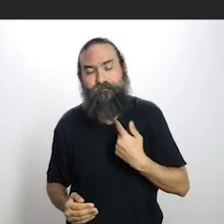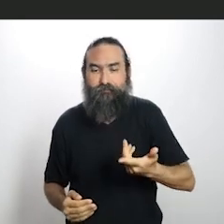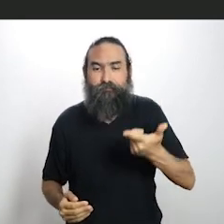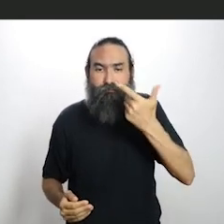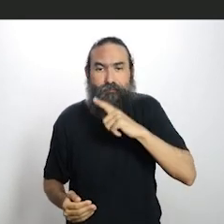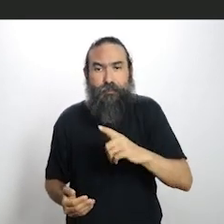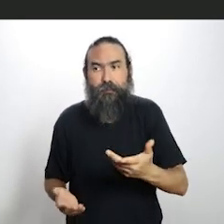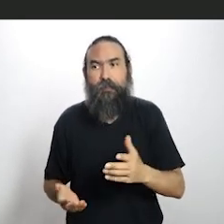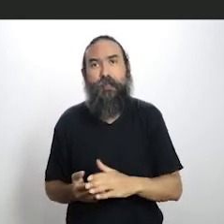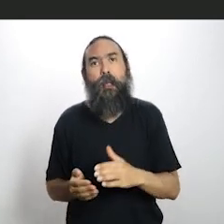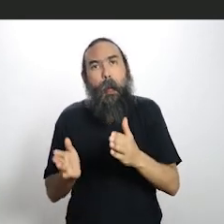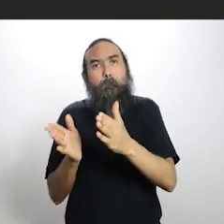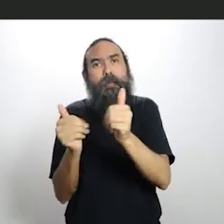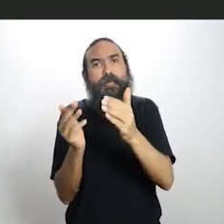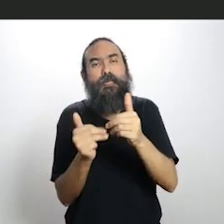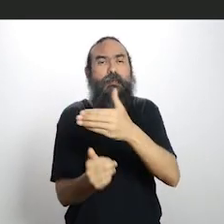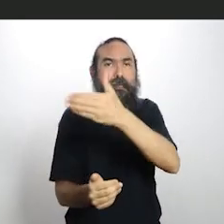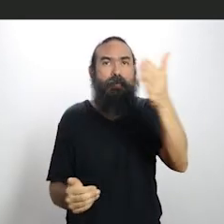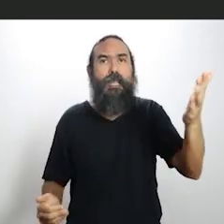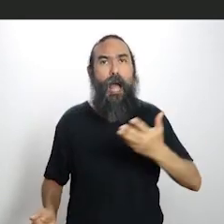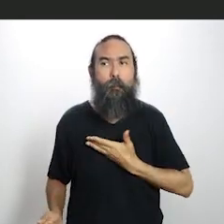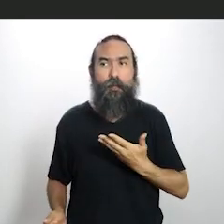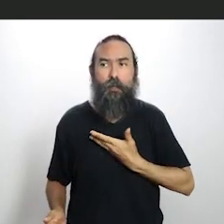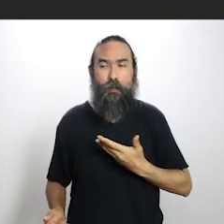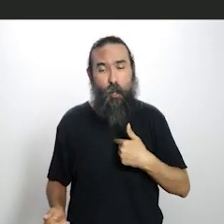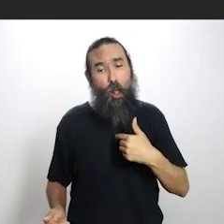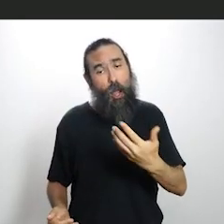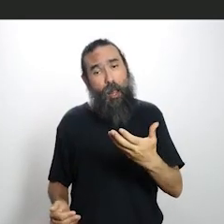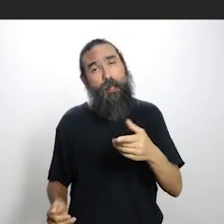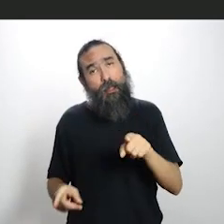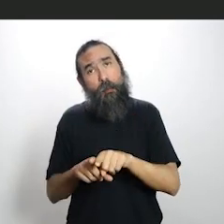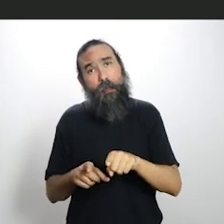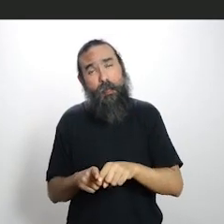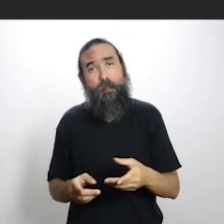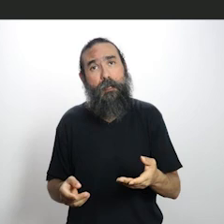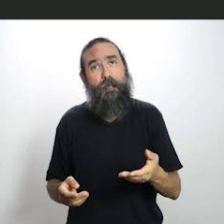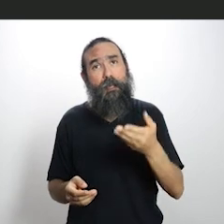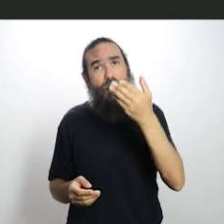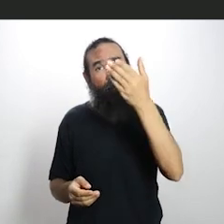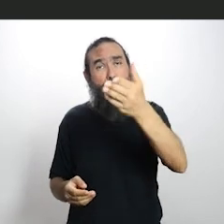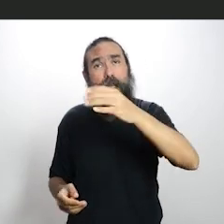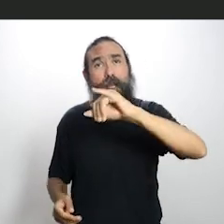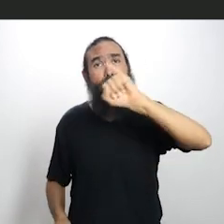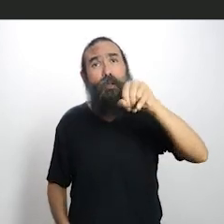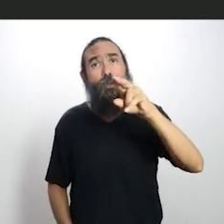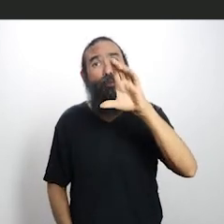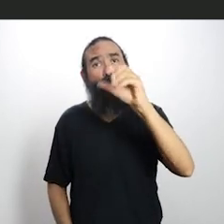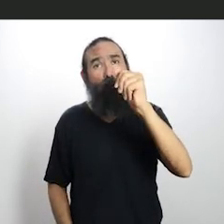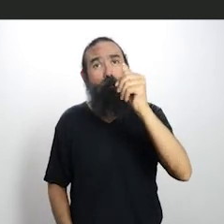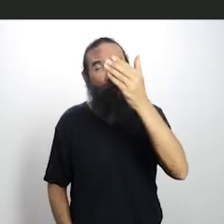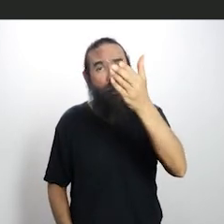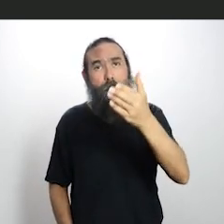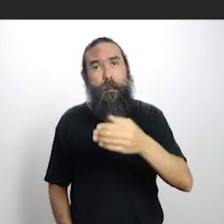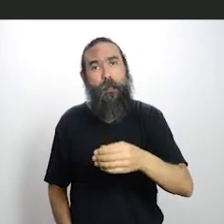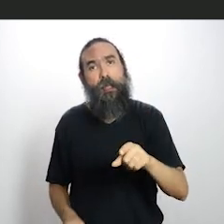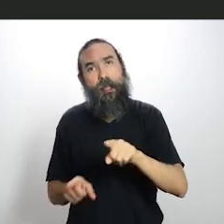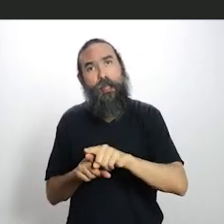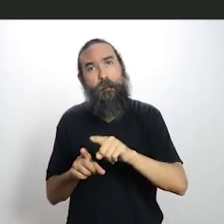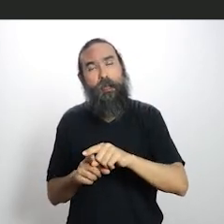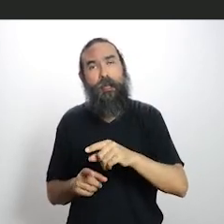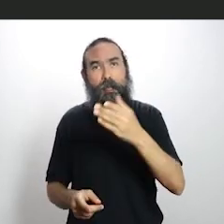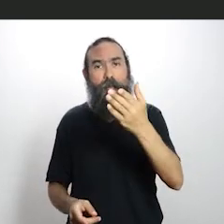mas infelizmente ele não foi atendido ainda porque no último dia 7 de julho de 2000 e